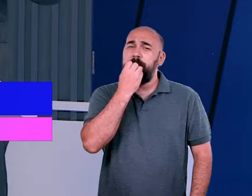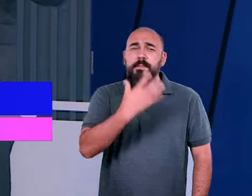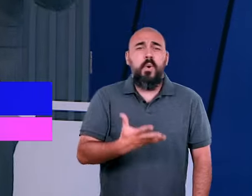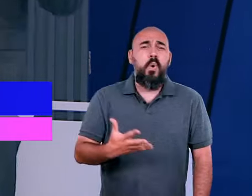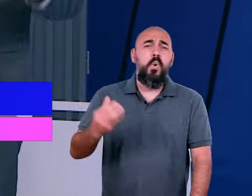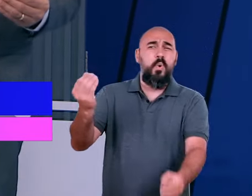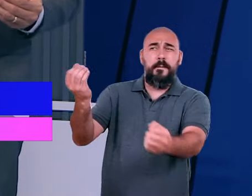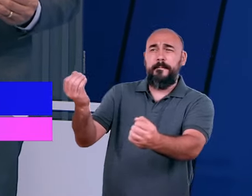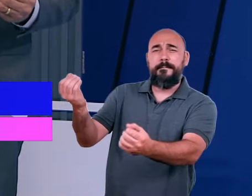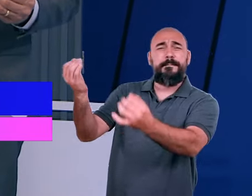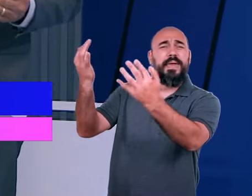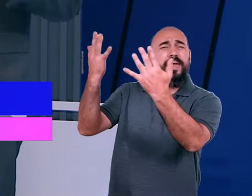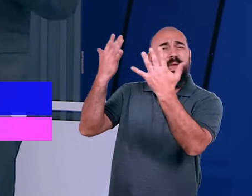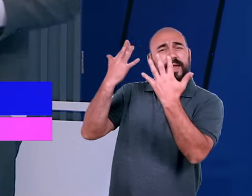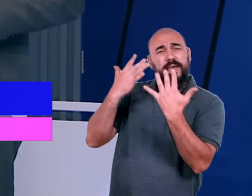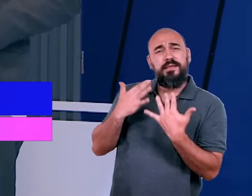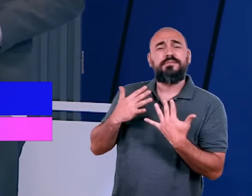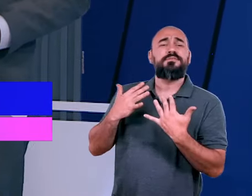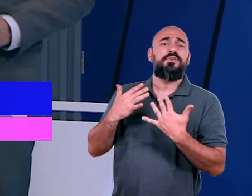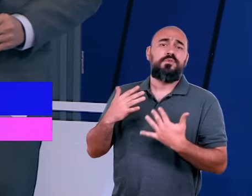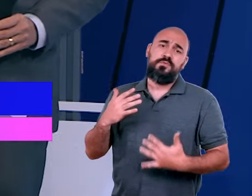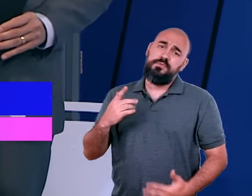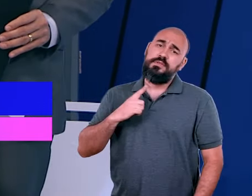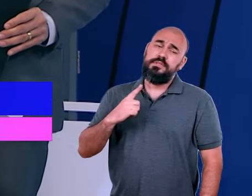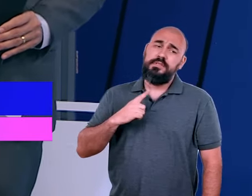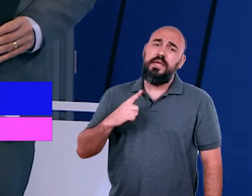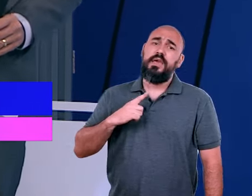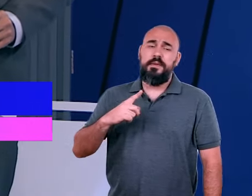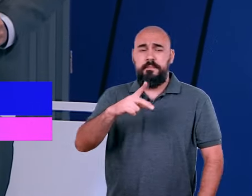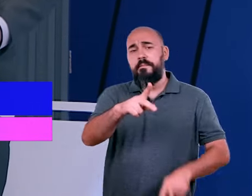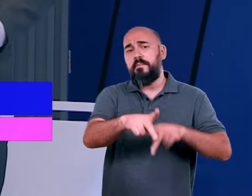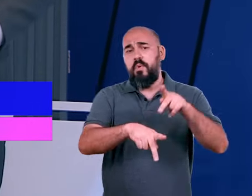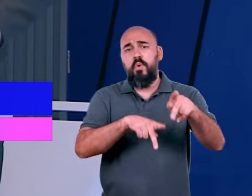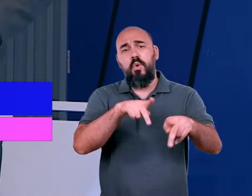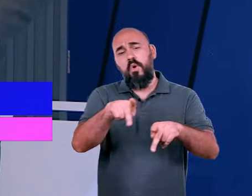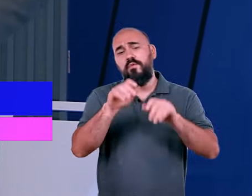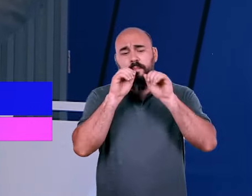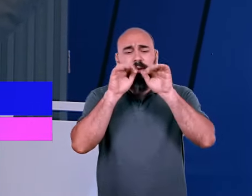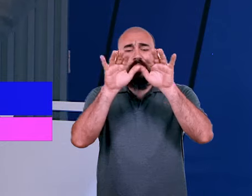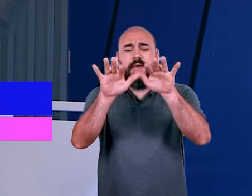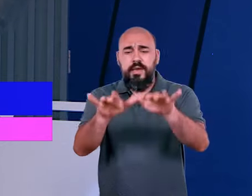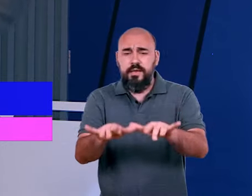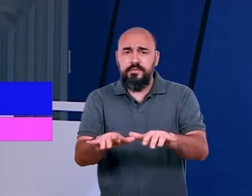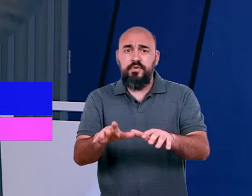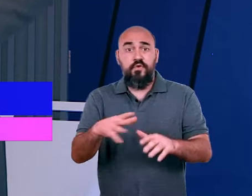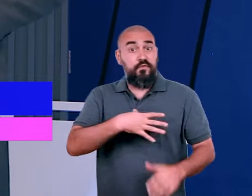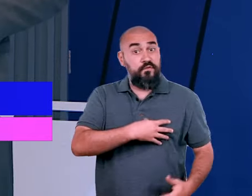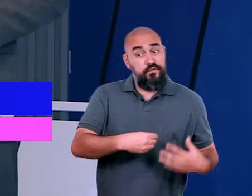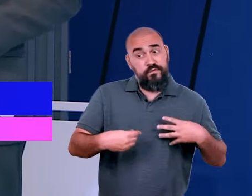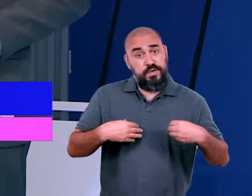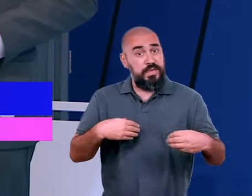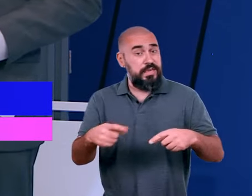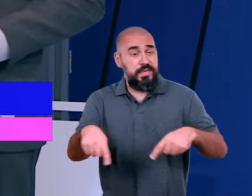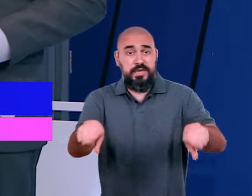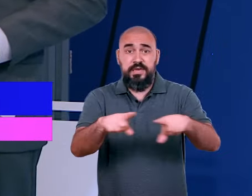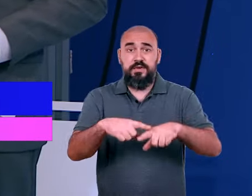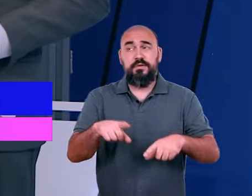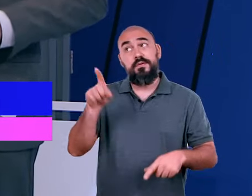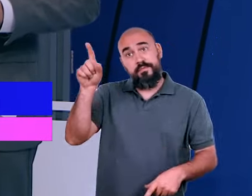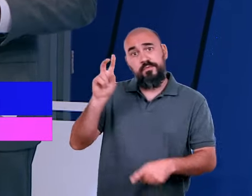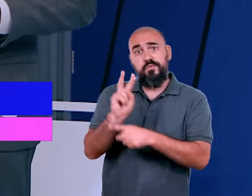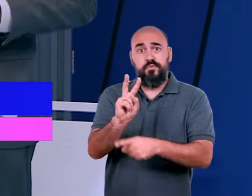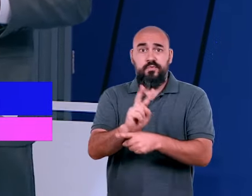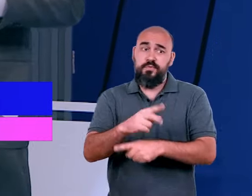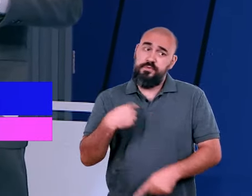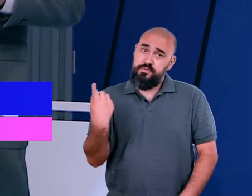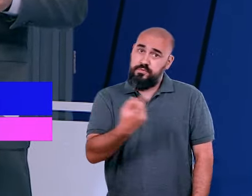bênçãos que Deus tem dado sobre o seu povo, sobre os seus filhos. Deus, Ele tem cuidado de cada um de nós. E